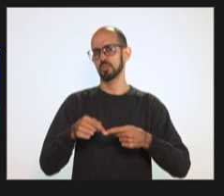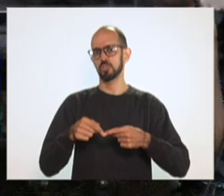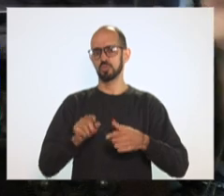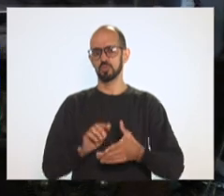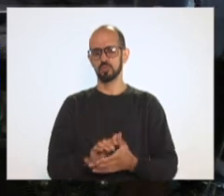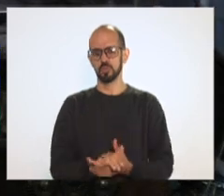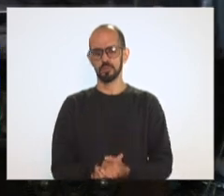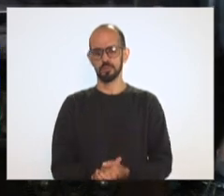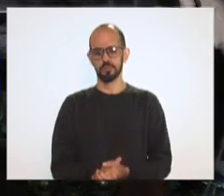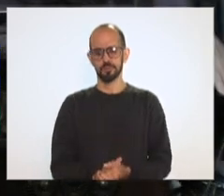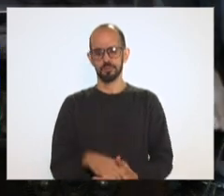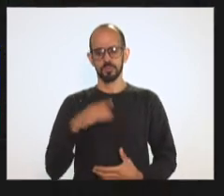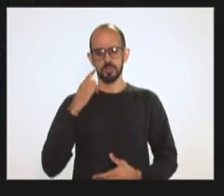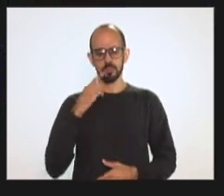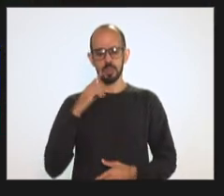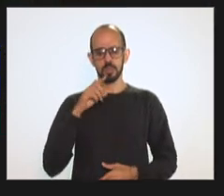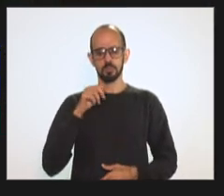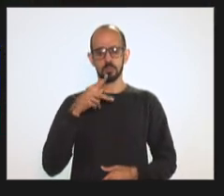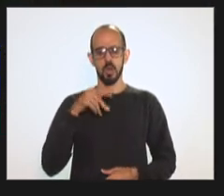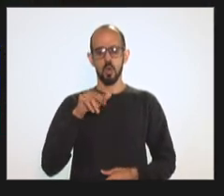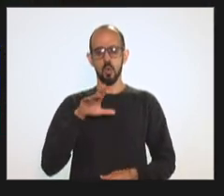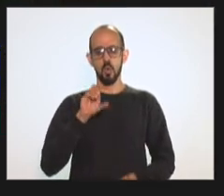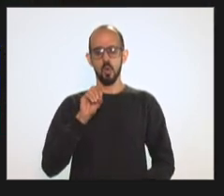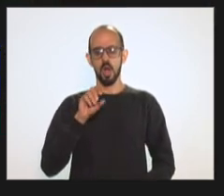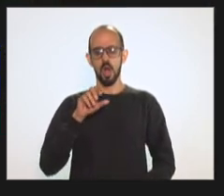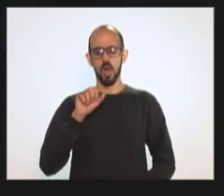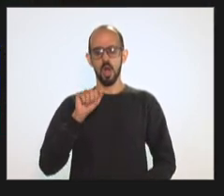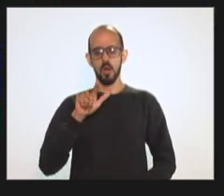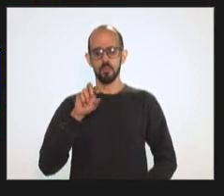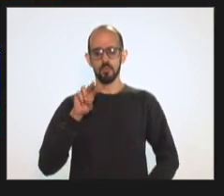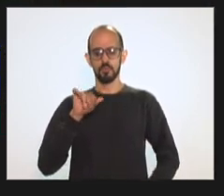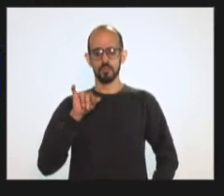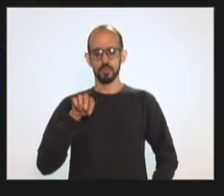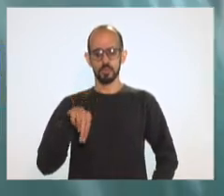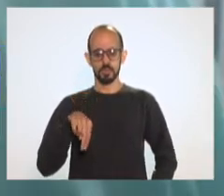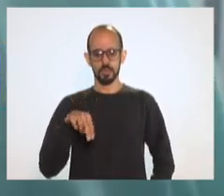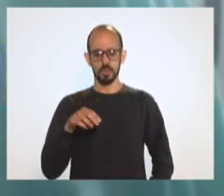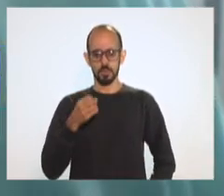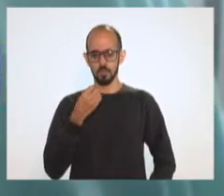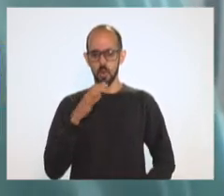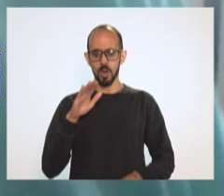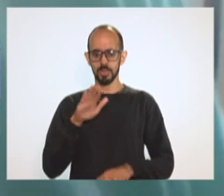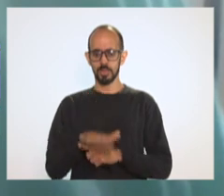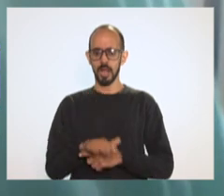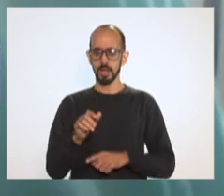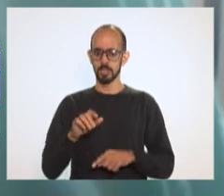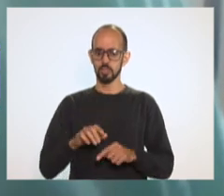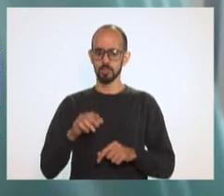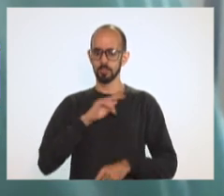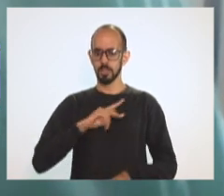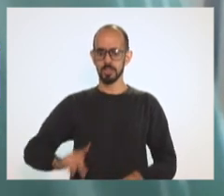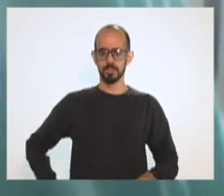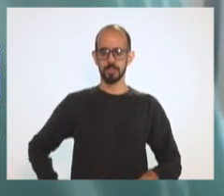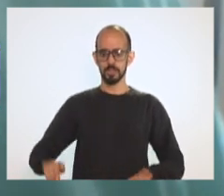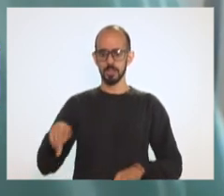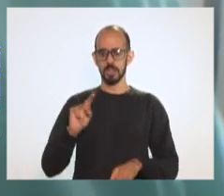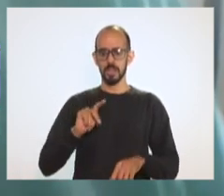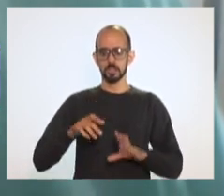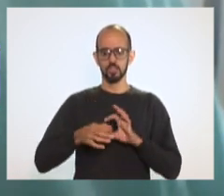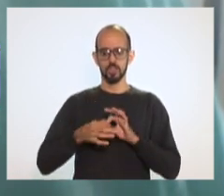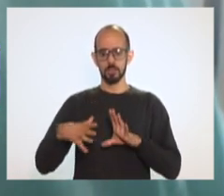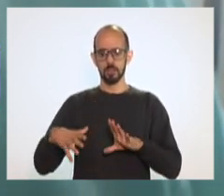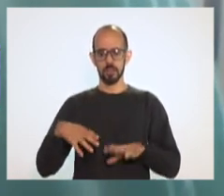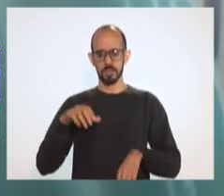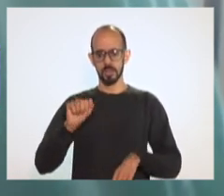Deputado Carlos Mink por favor Boa tarde presidente democrático lucro negro André